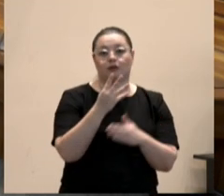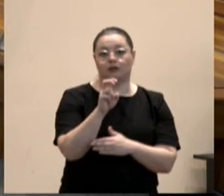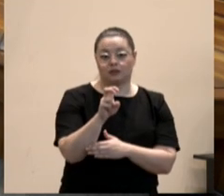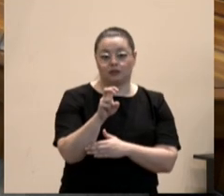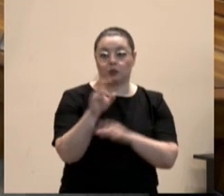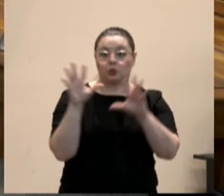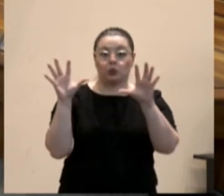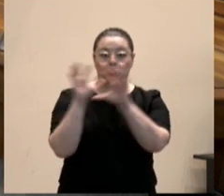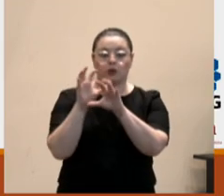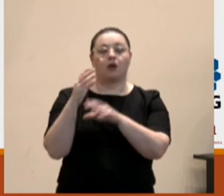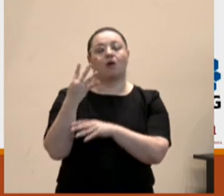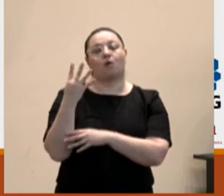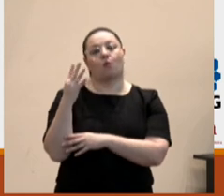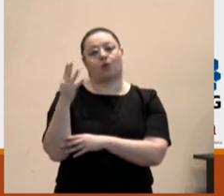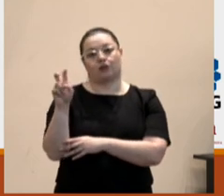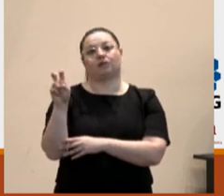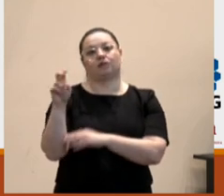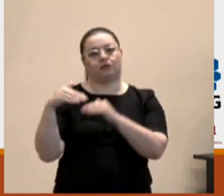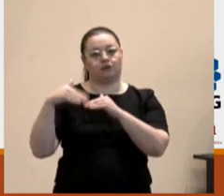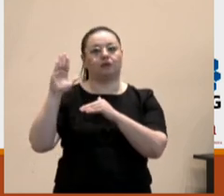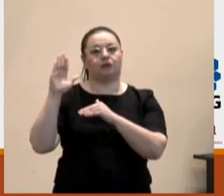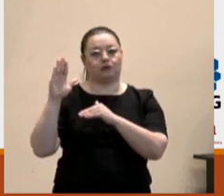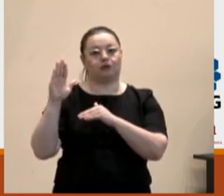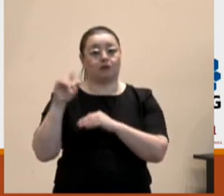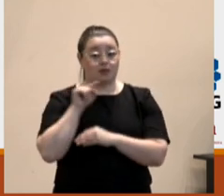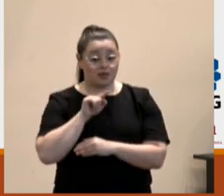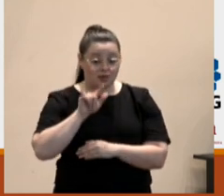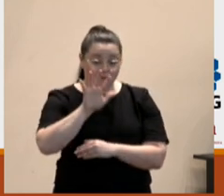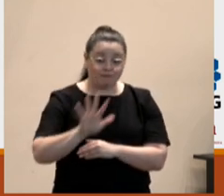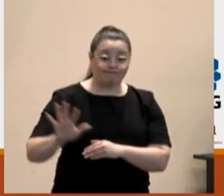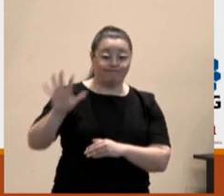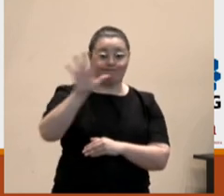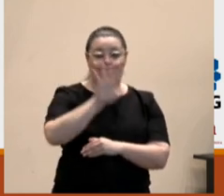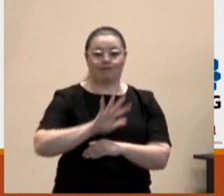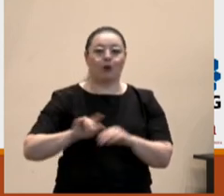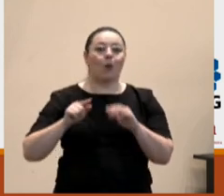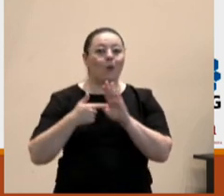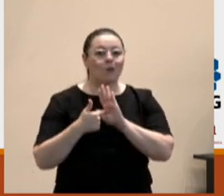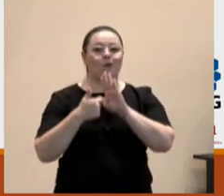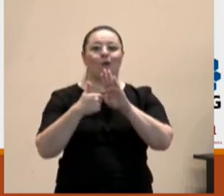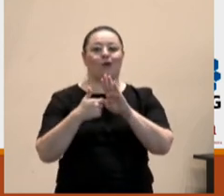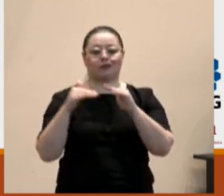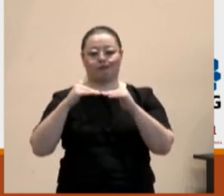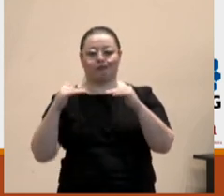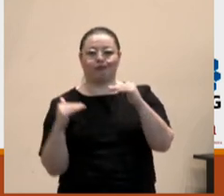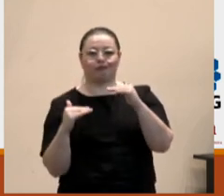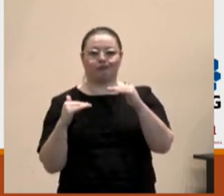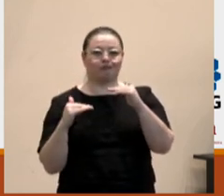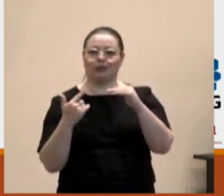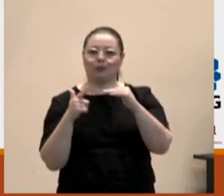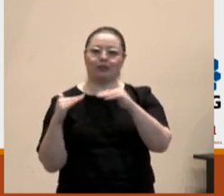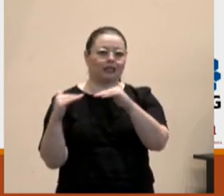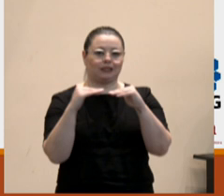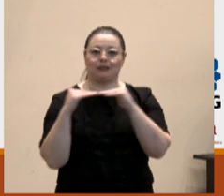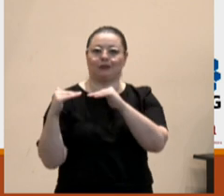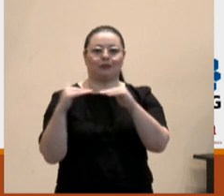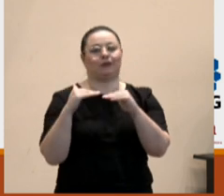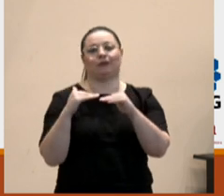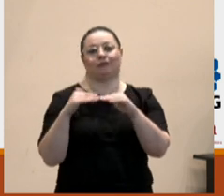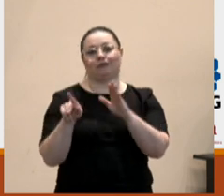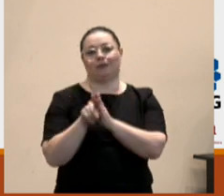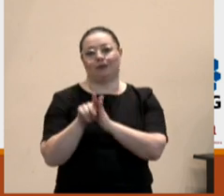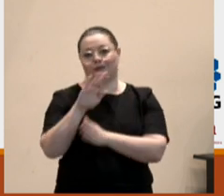que 45. Está aí o mapa da desigualdade brasileira. Os municípios que precisam de